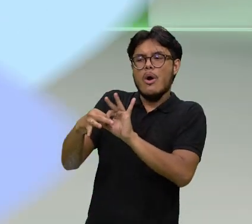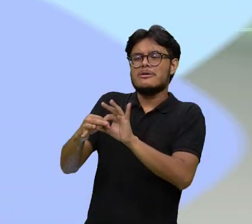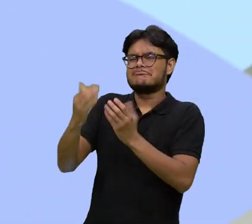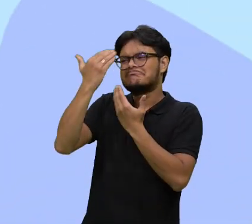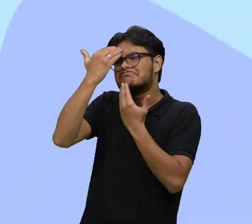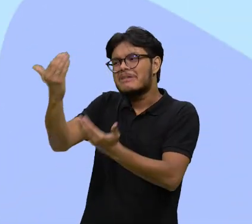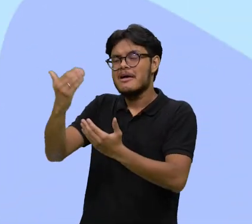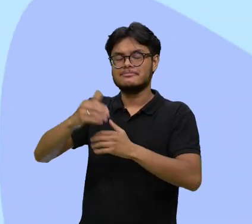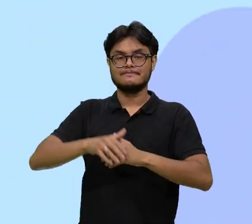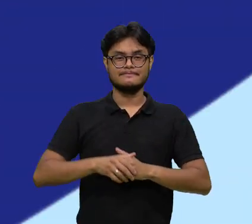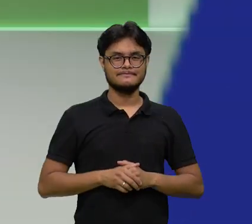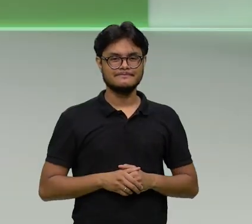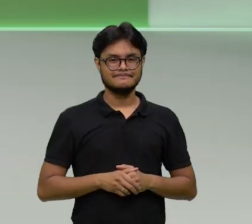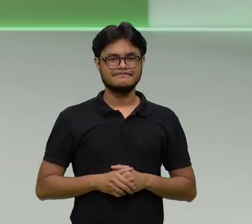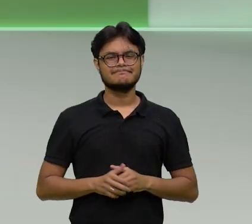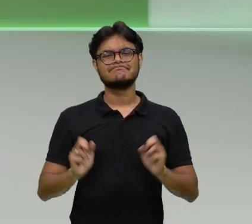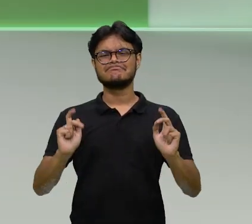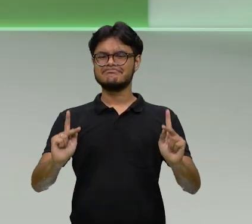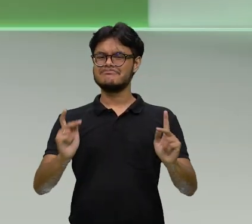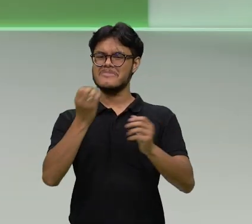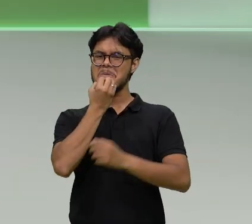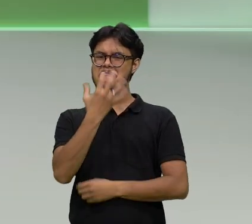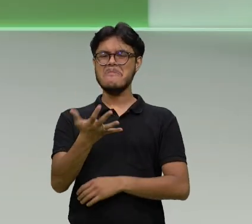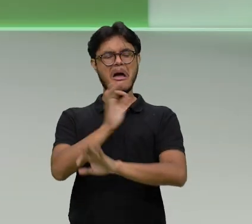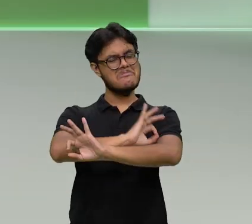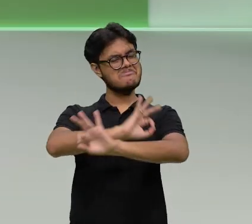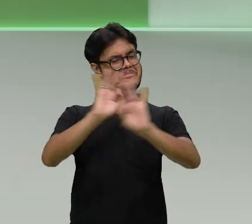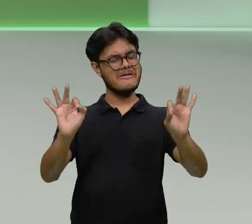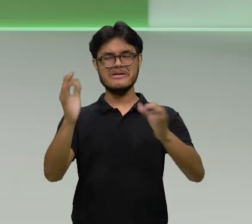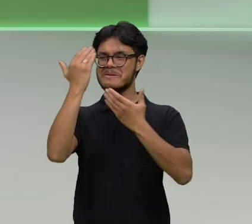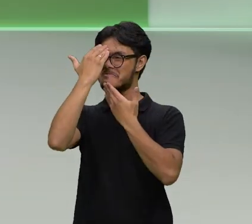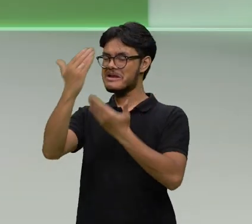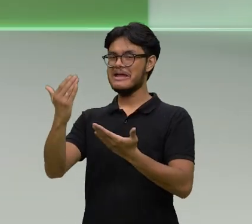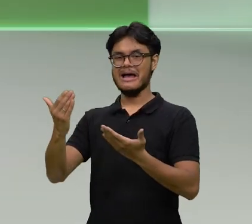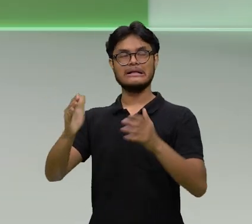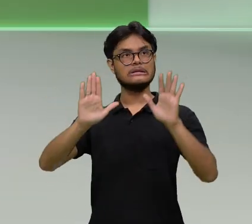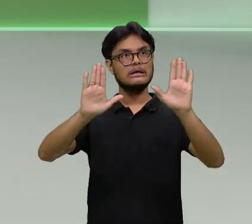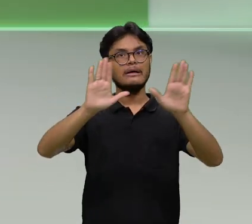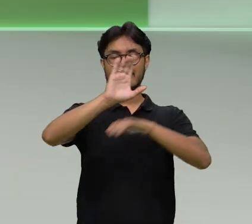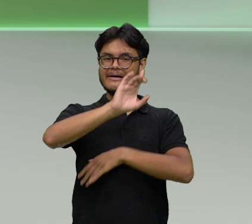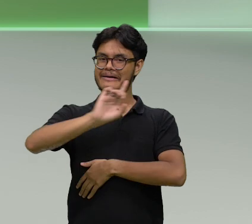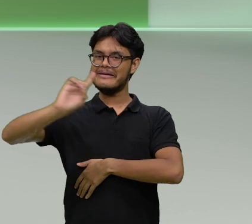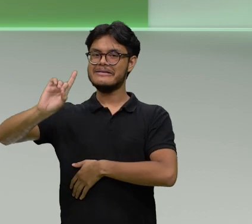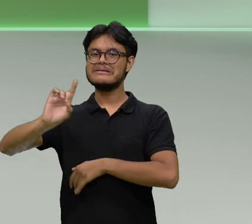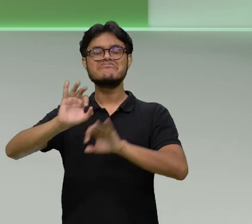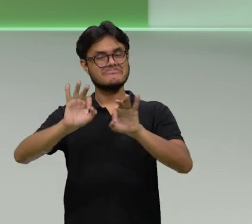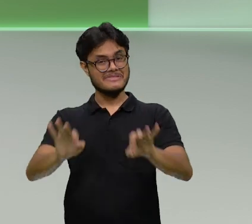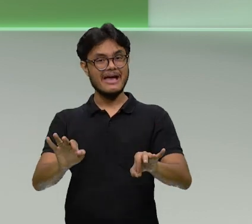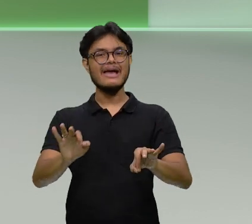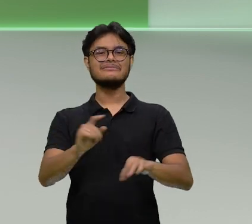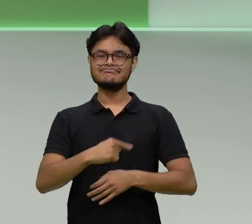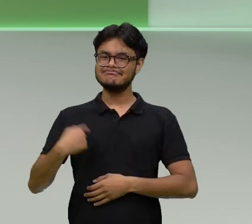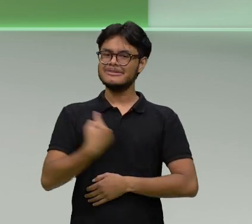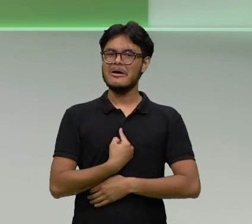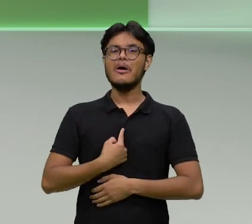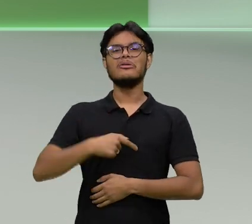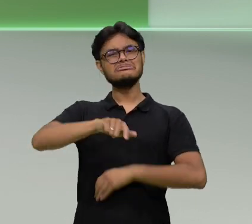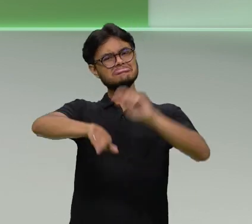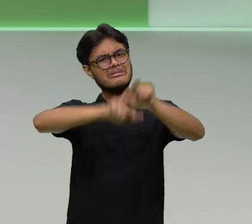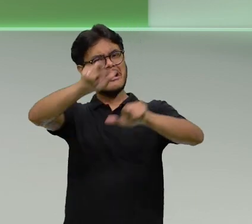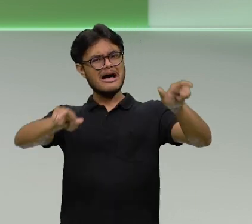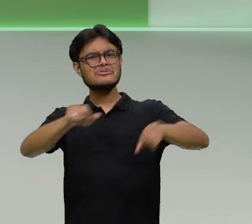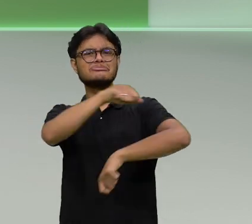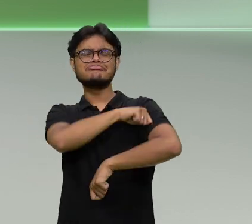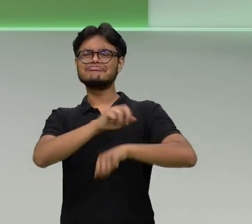obrigado. Oh, que bom, Léo. Graças a Deus. Tá vindo, né? A gente ouvia. Você